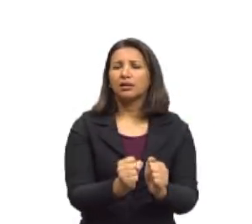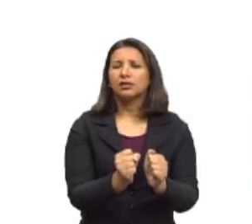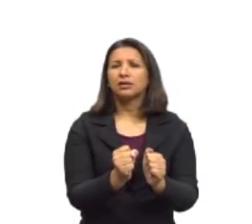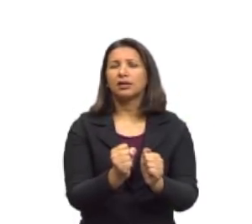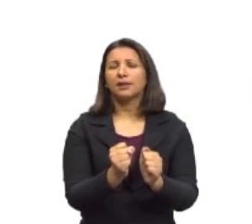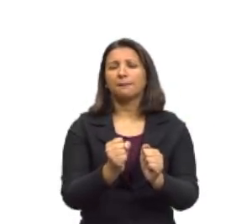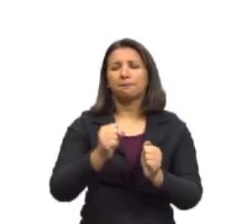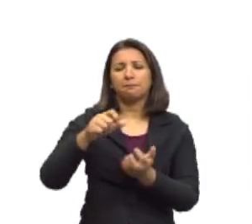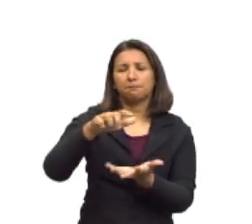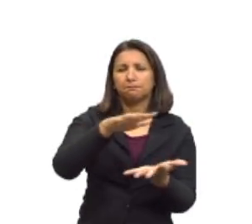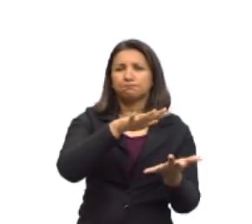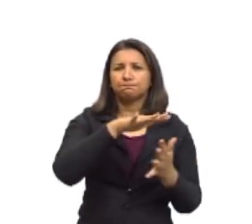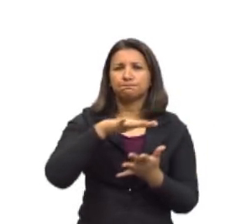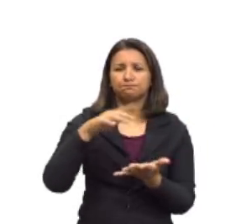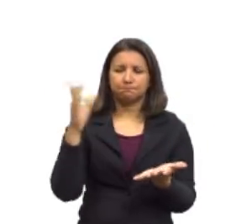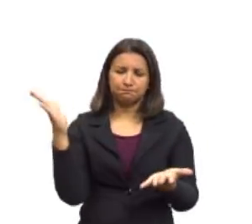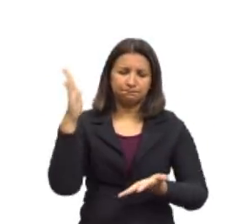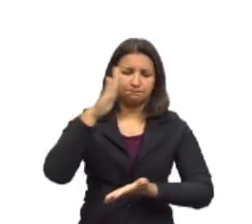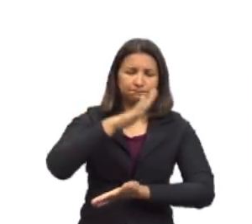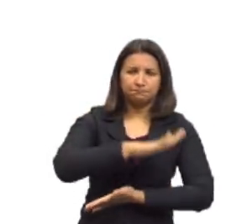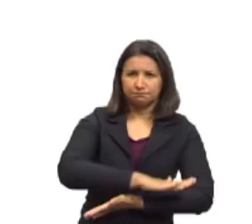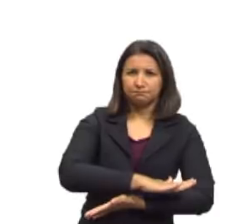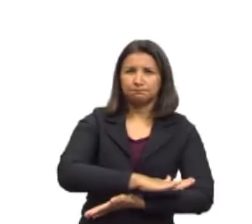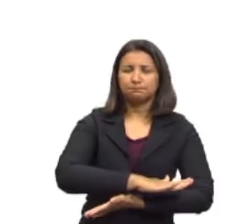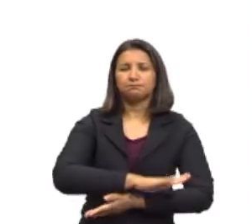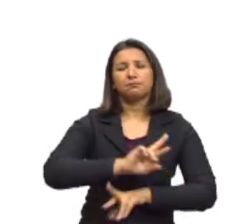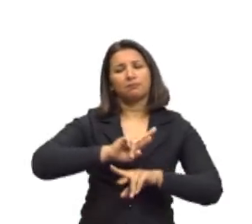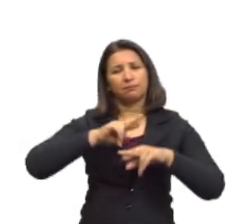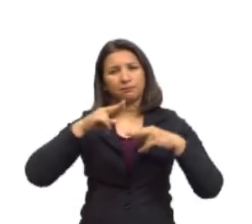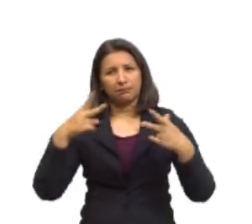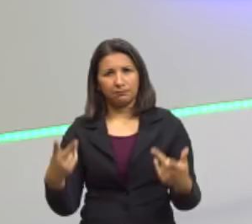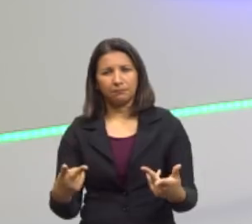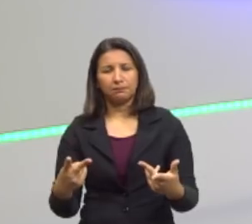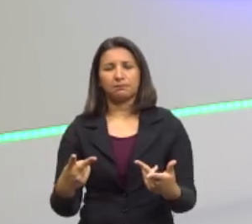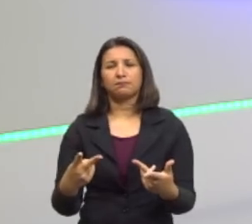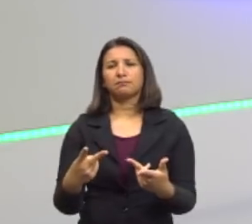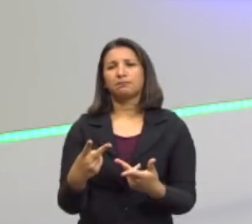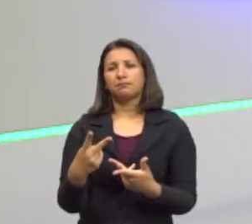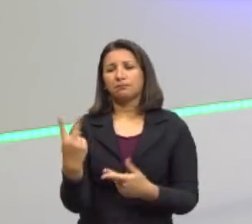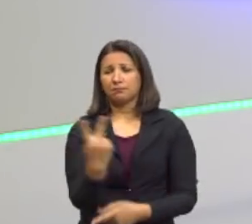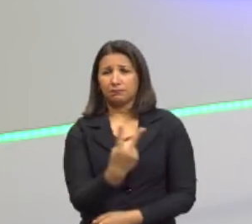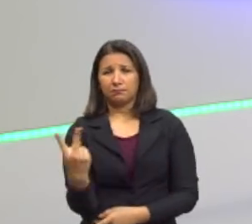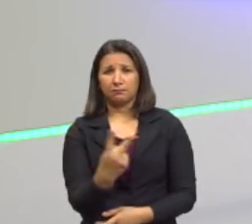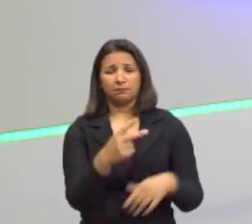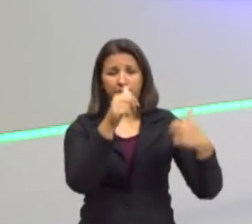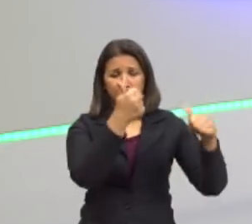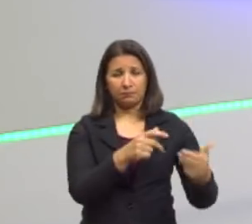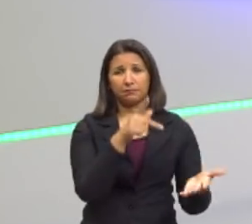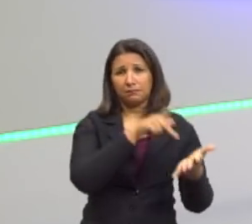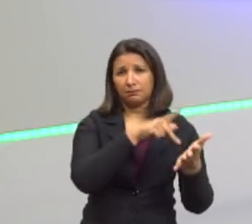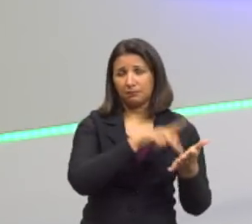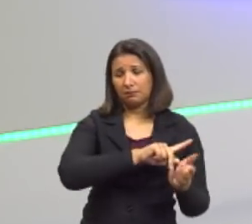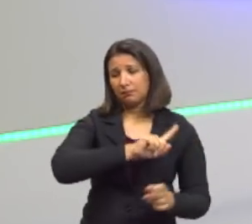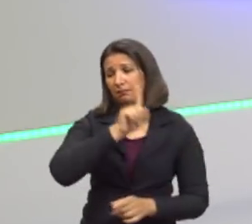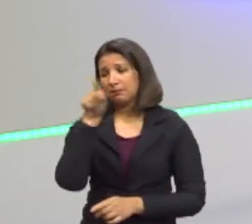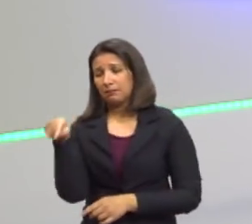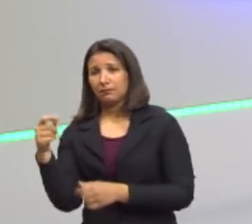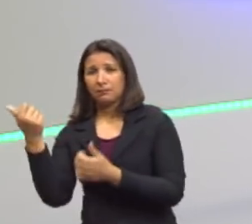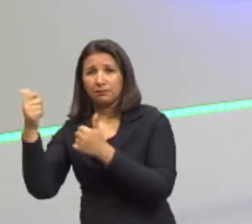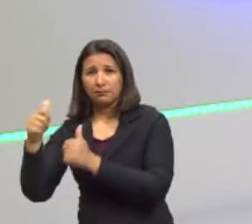virtual já não pode ser projetada. Essa é a diferença. Essas são as diferenças entre as duas imagens, real e imagem